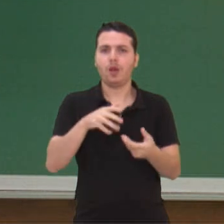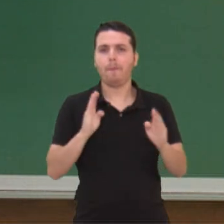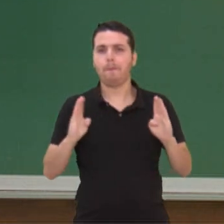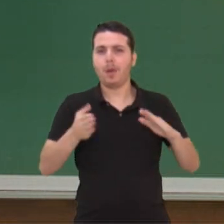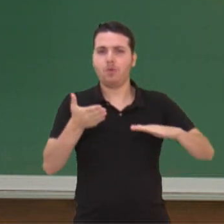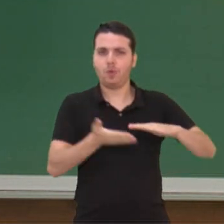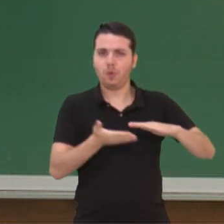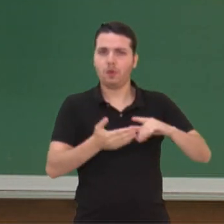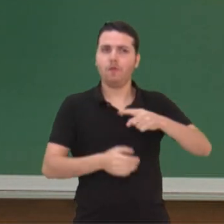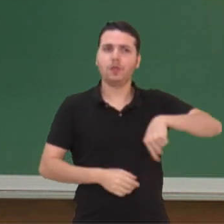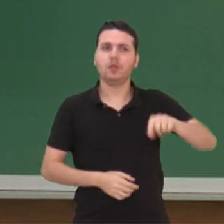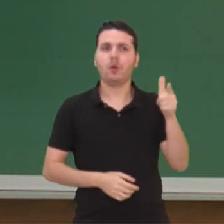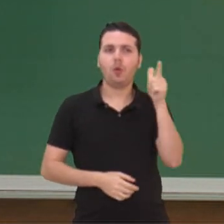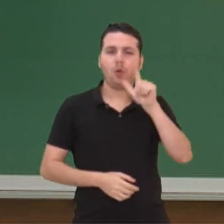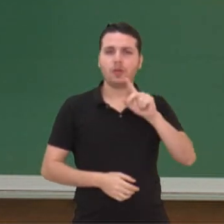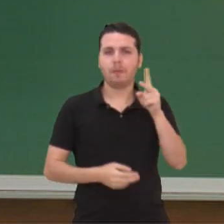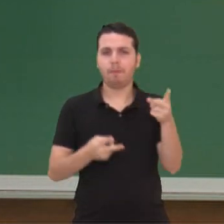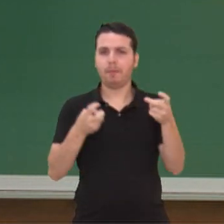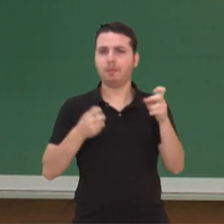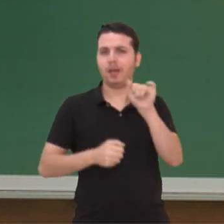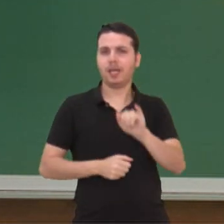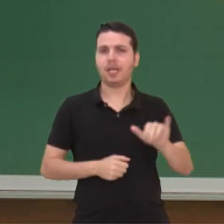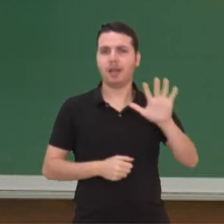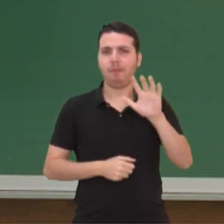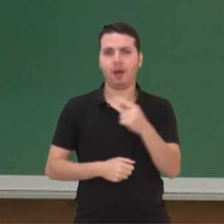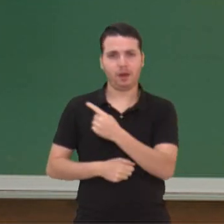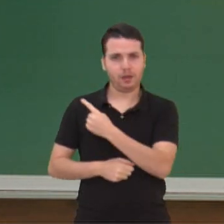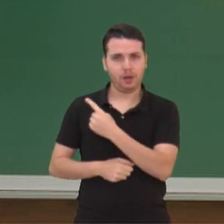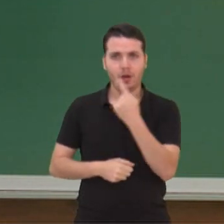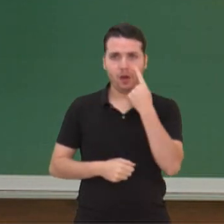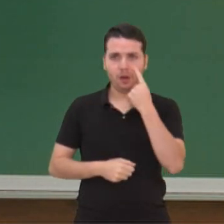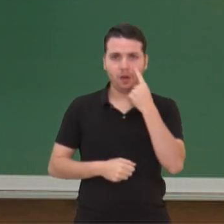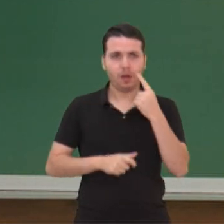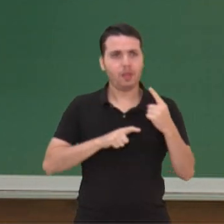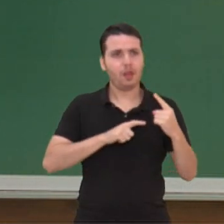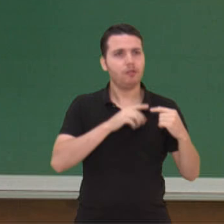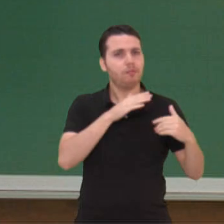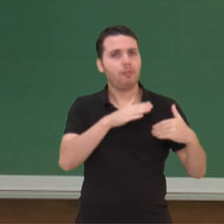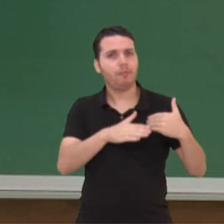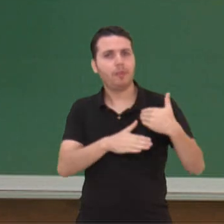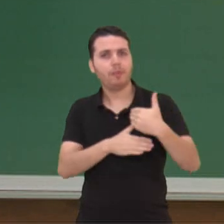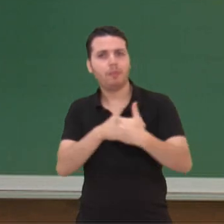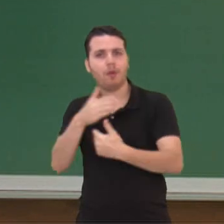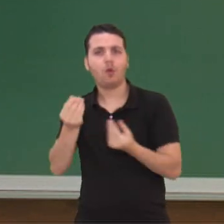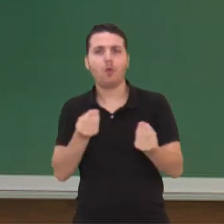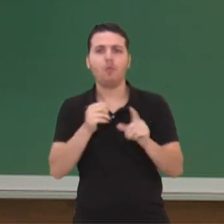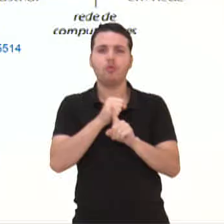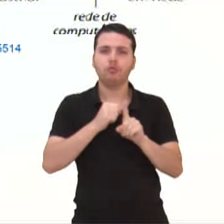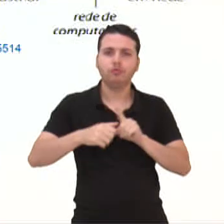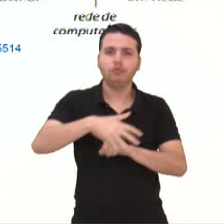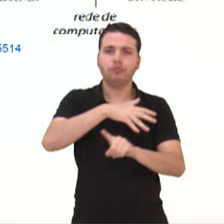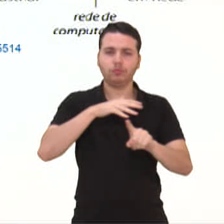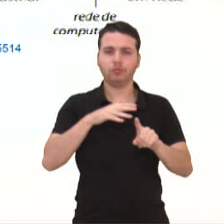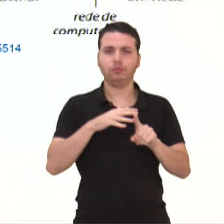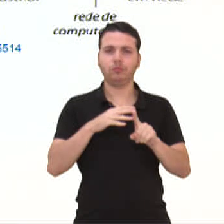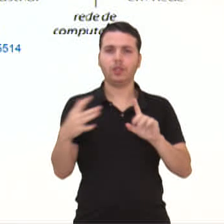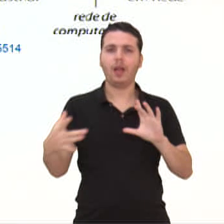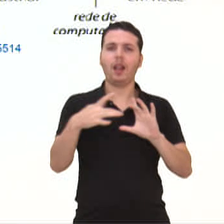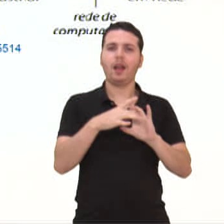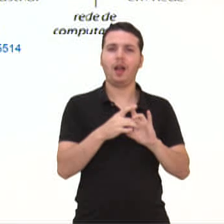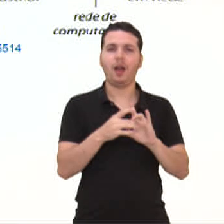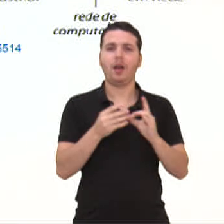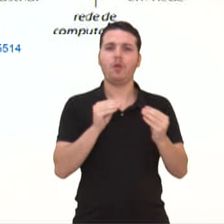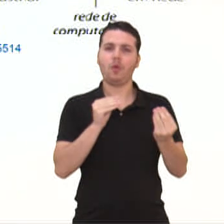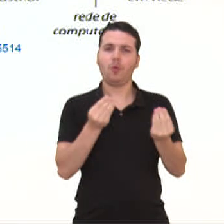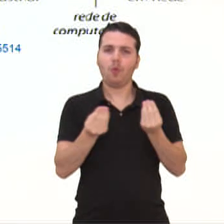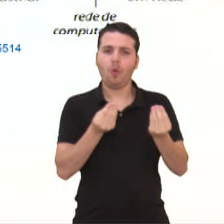conseguem visualizar até aqui na imagem, uma evolução, então, da sociedade aí em relação à